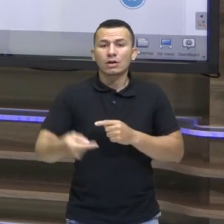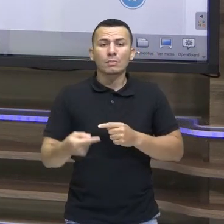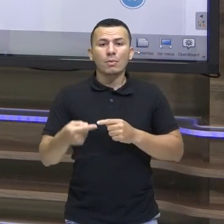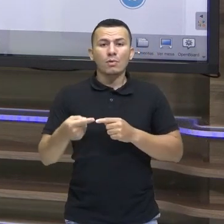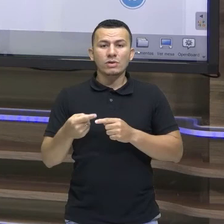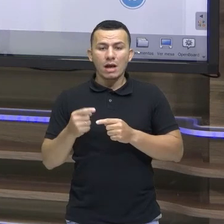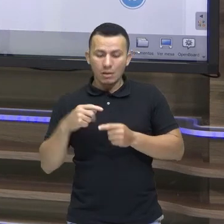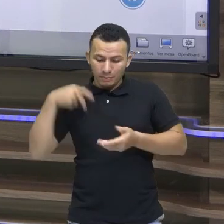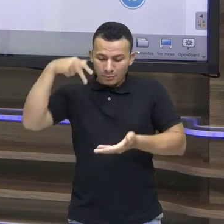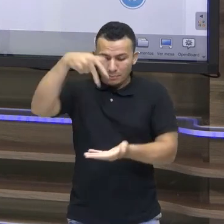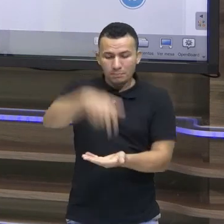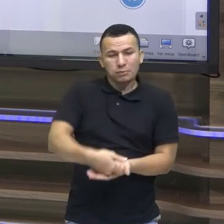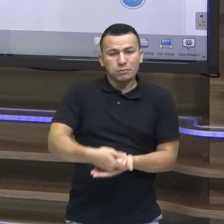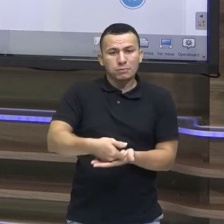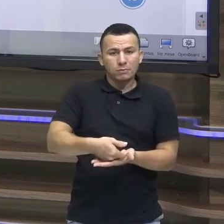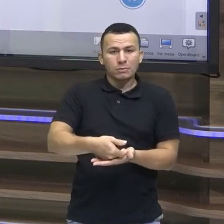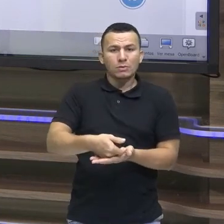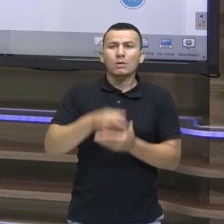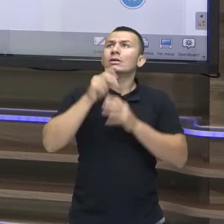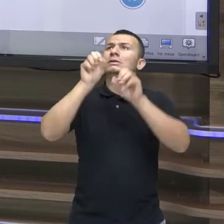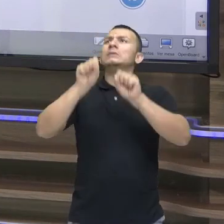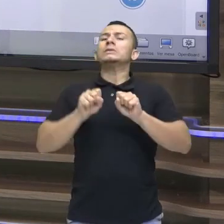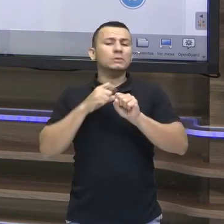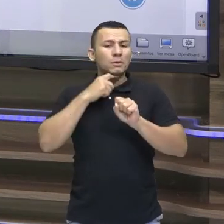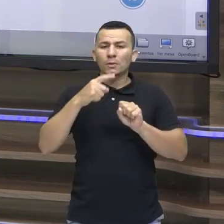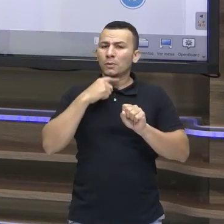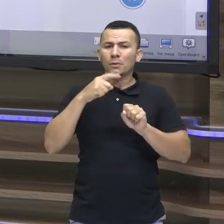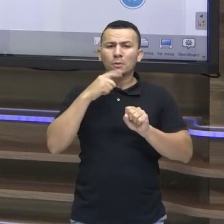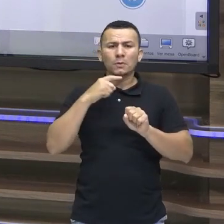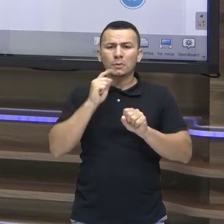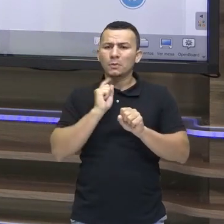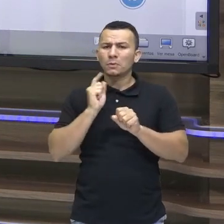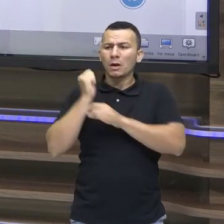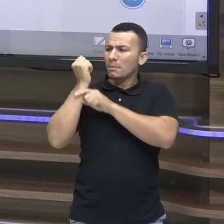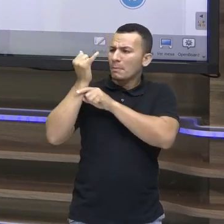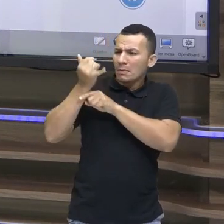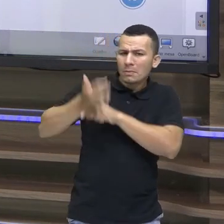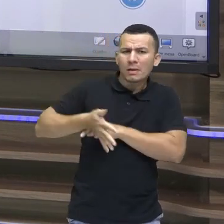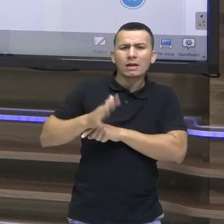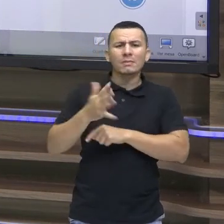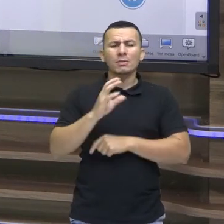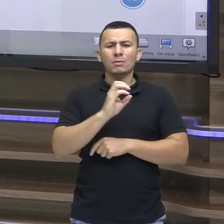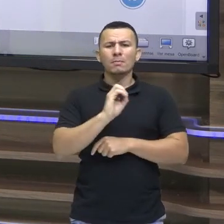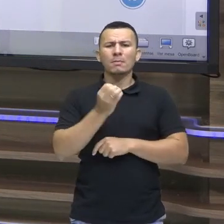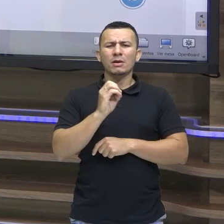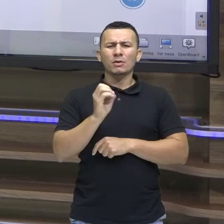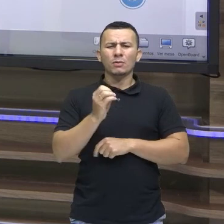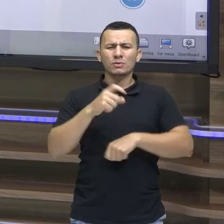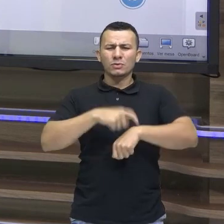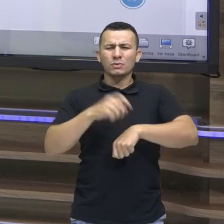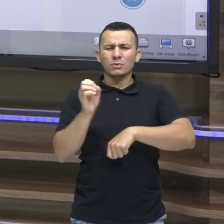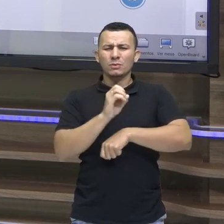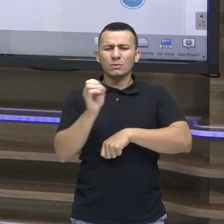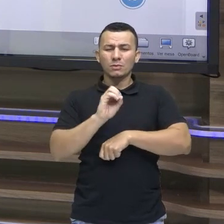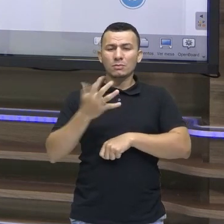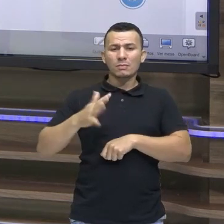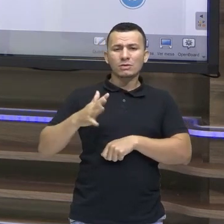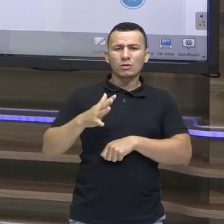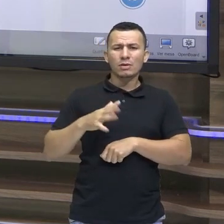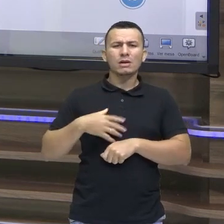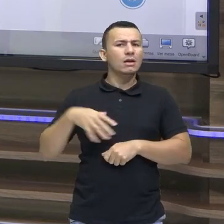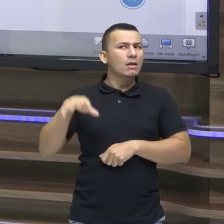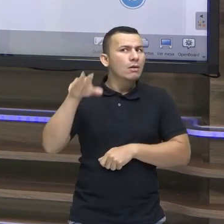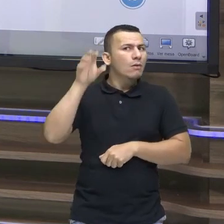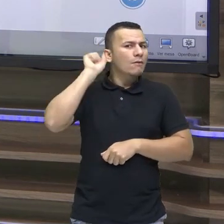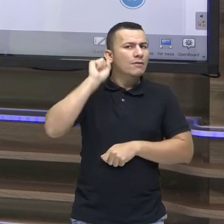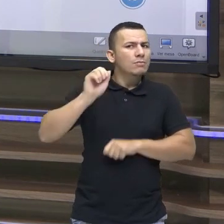caiu lá dentro, não é? E não pôde mais sair, passou a noite inteira. Já depois da meia-noite ele ouviu uns passos, vinha um ébrio, que é um